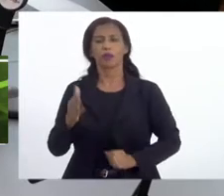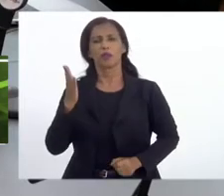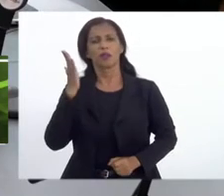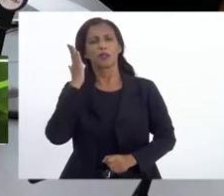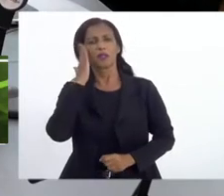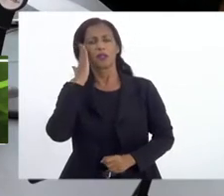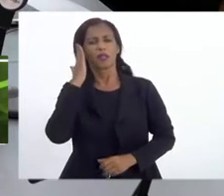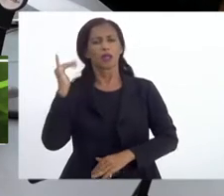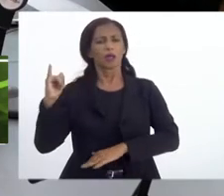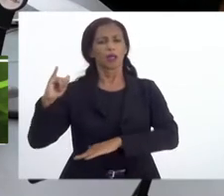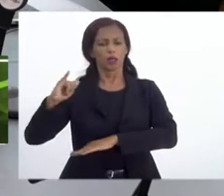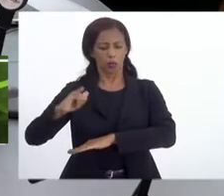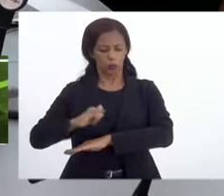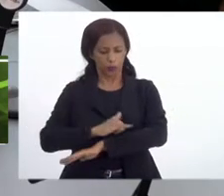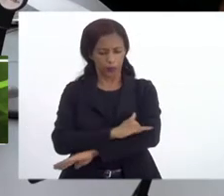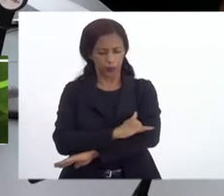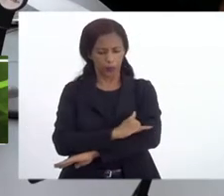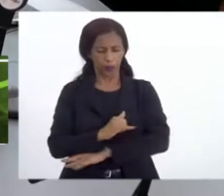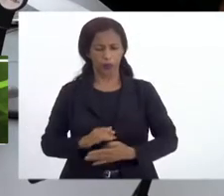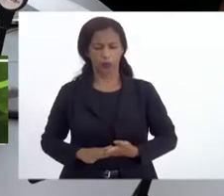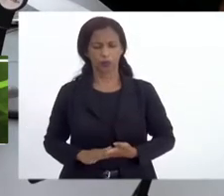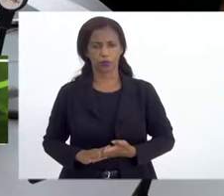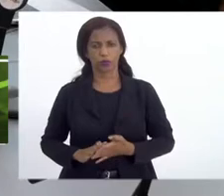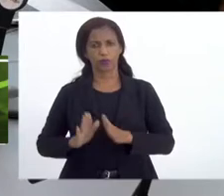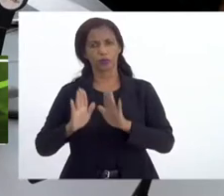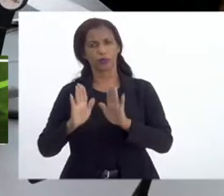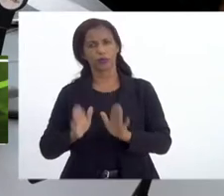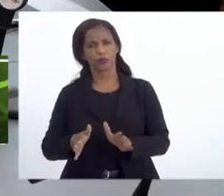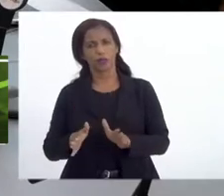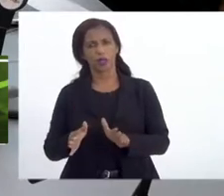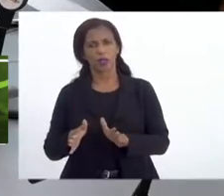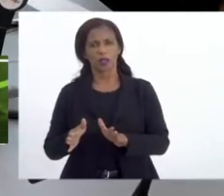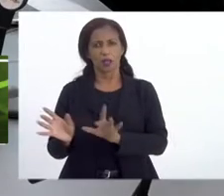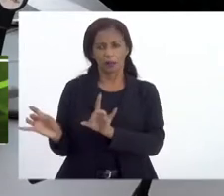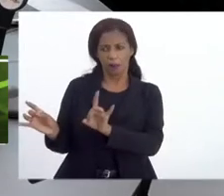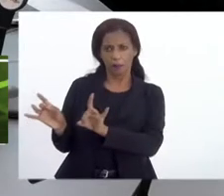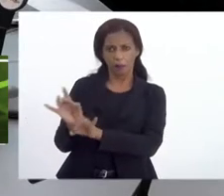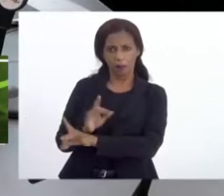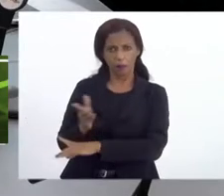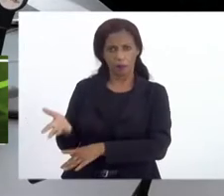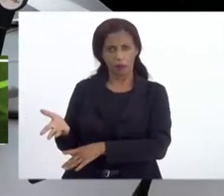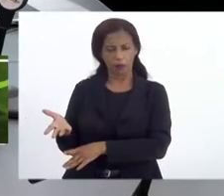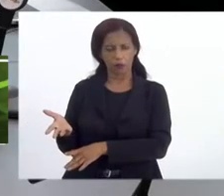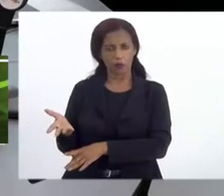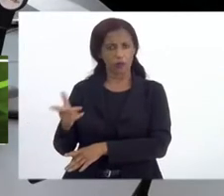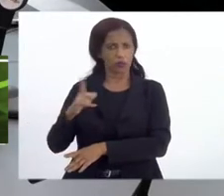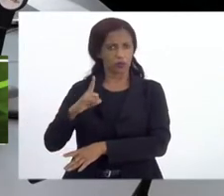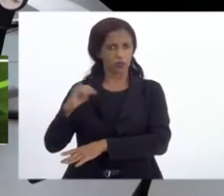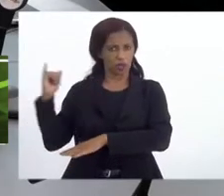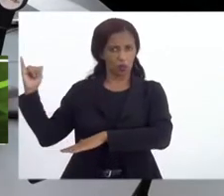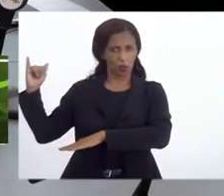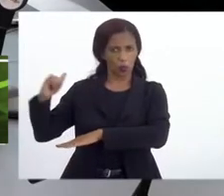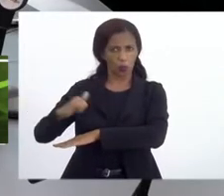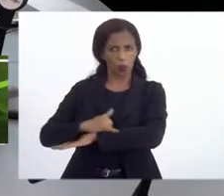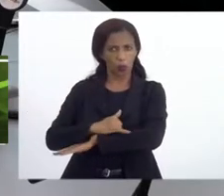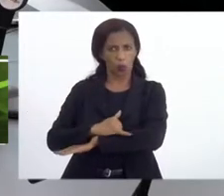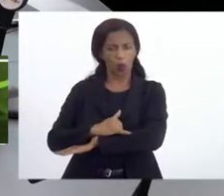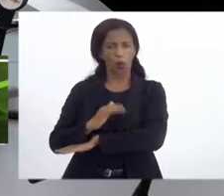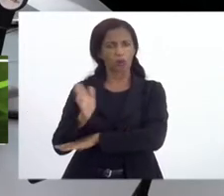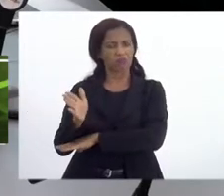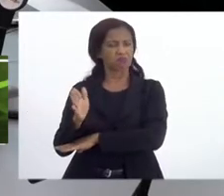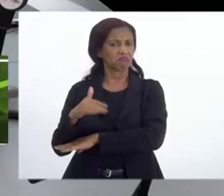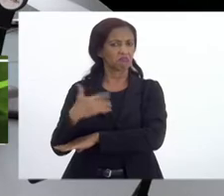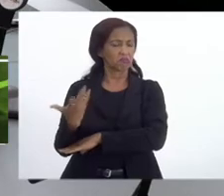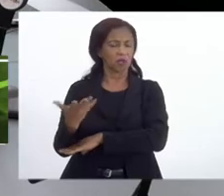o aeroporto estaria já em condições de receber essas rotas alternativas, tanto